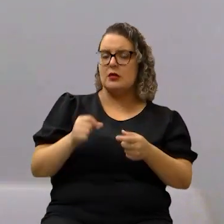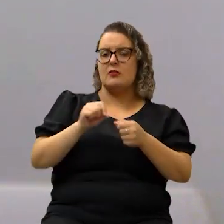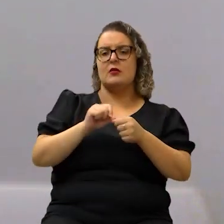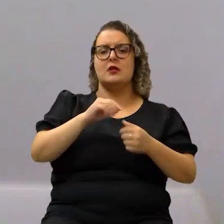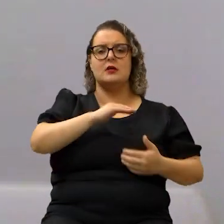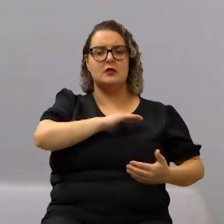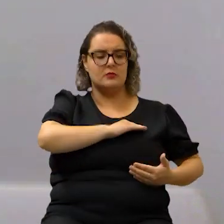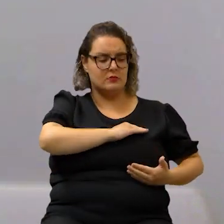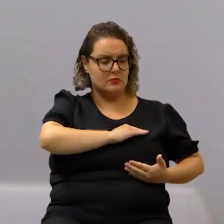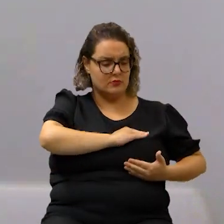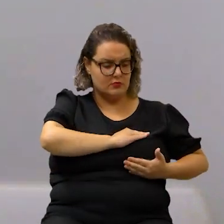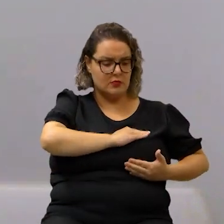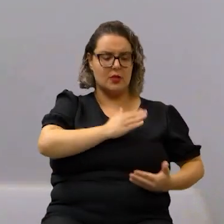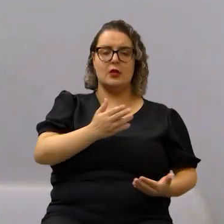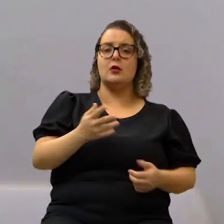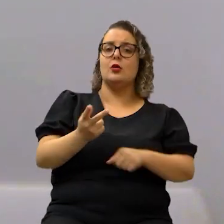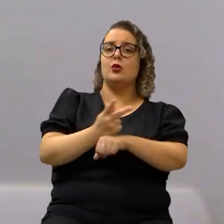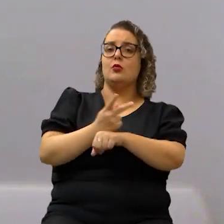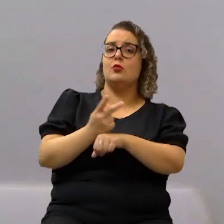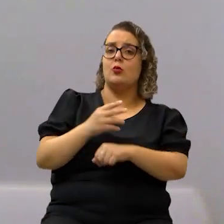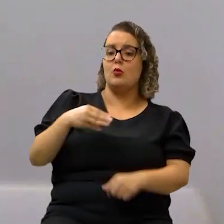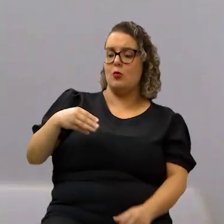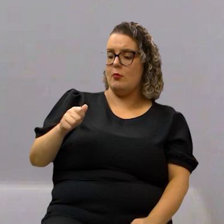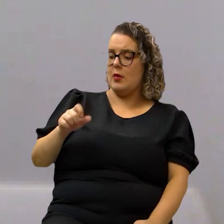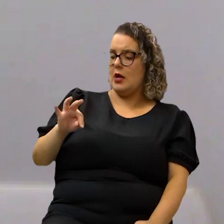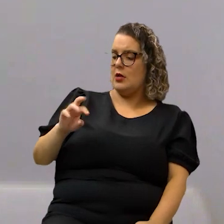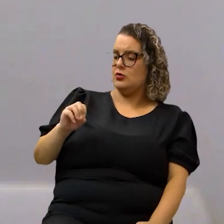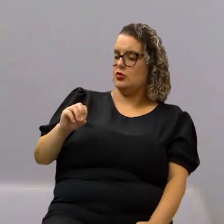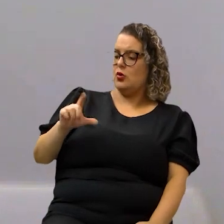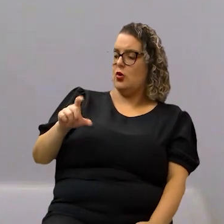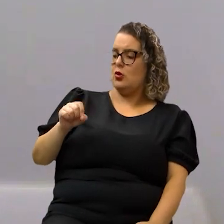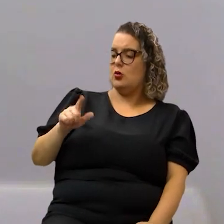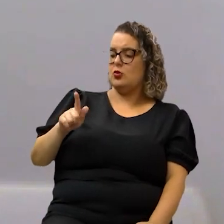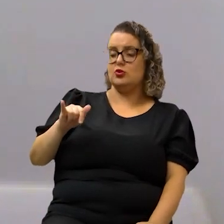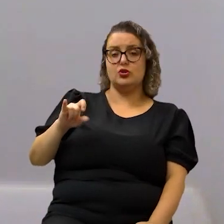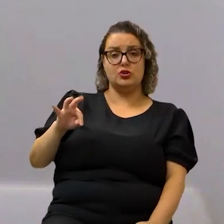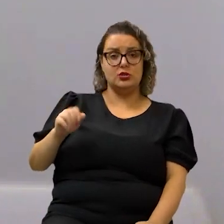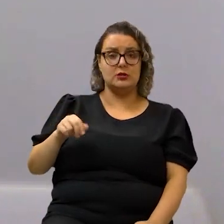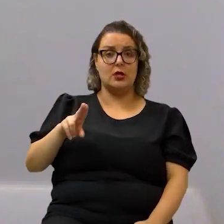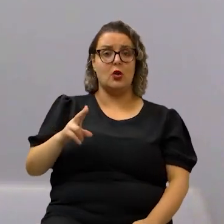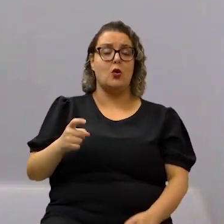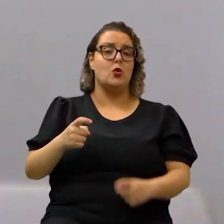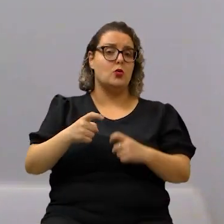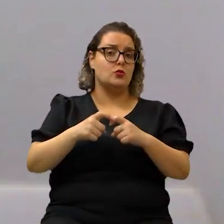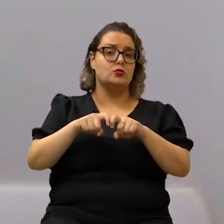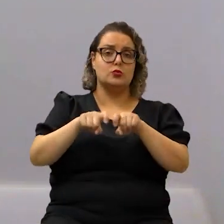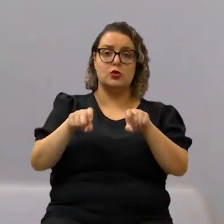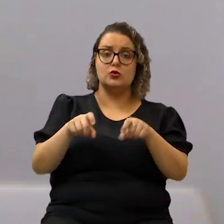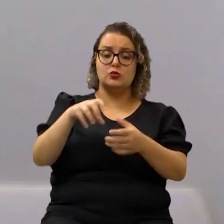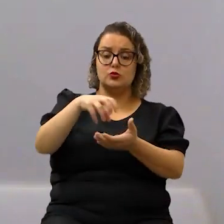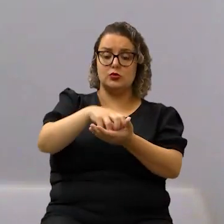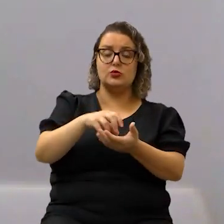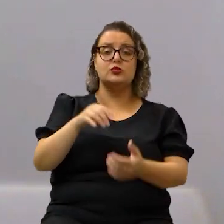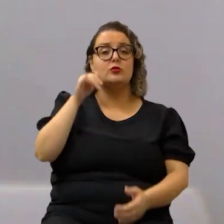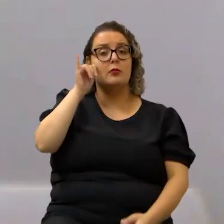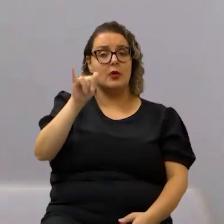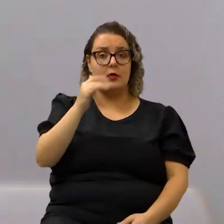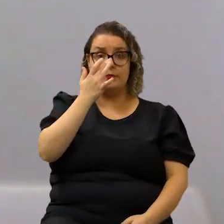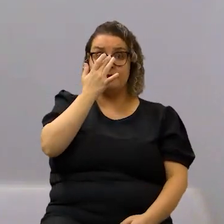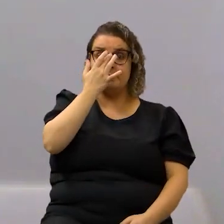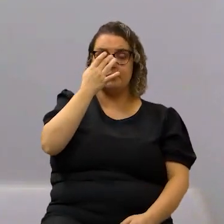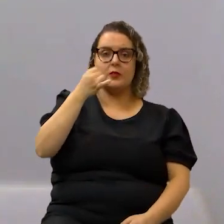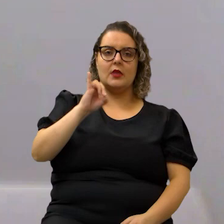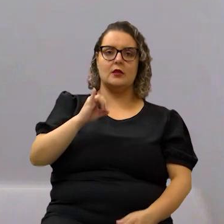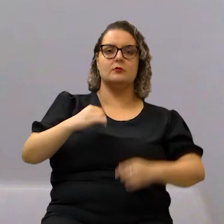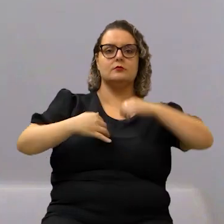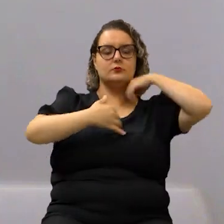precisa fazer a mamografia e ir atrás de um mastologista ou do seu ginecologista num centro de prevenção? Se